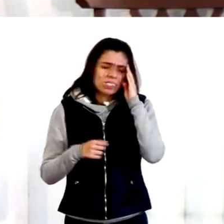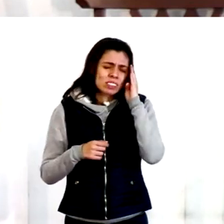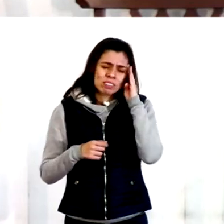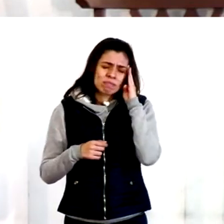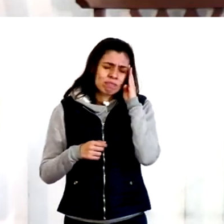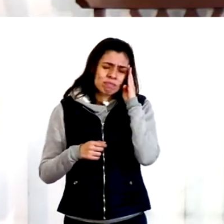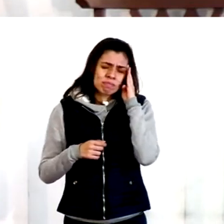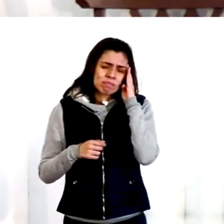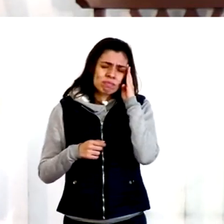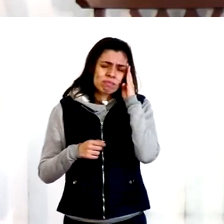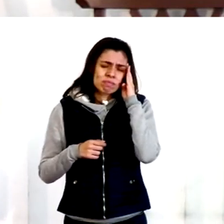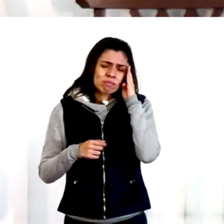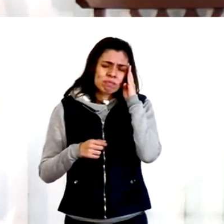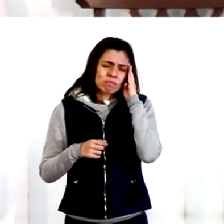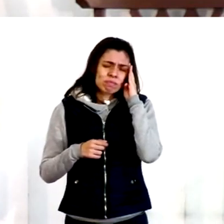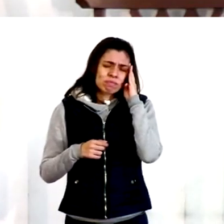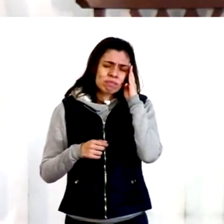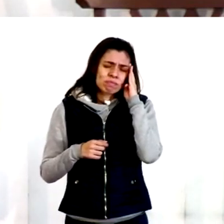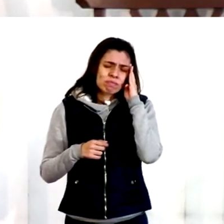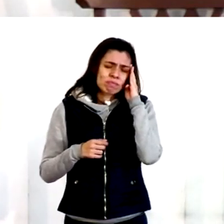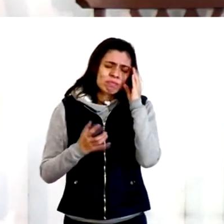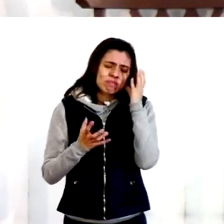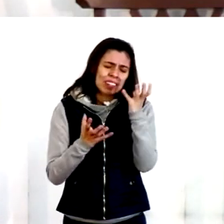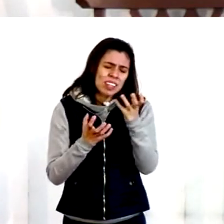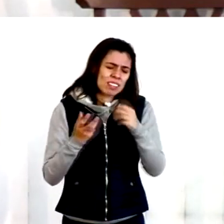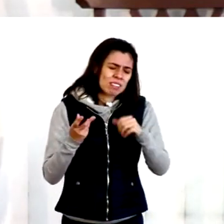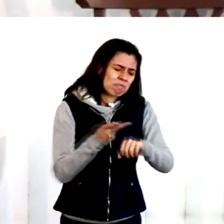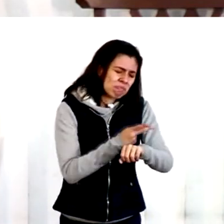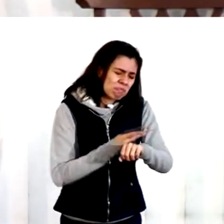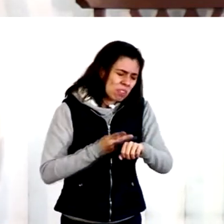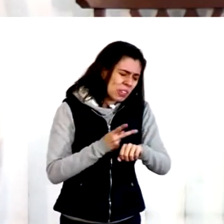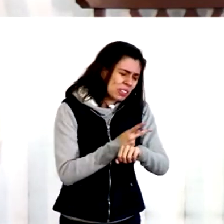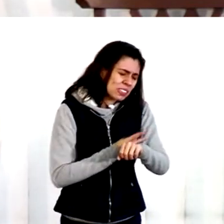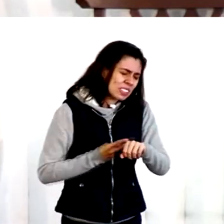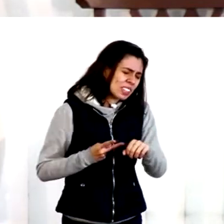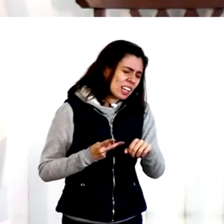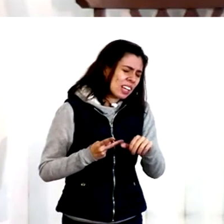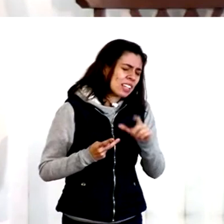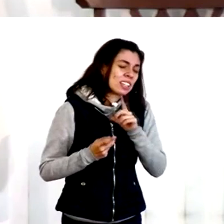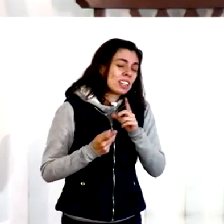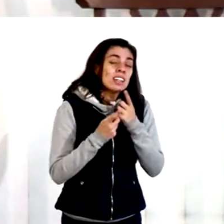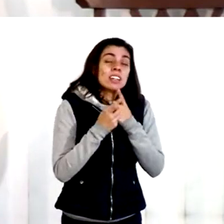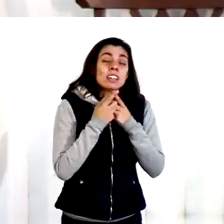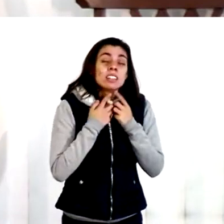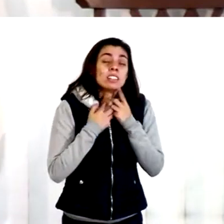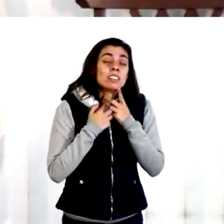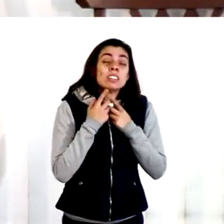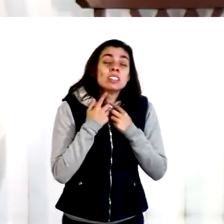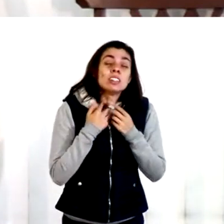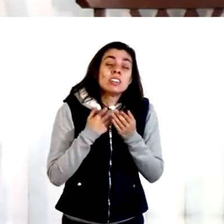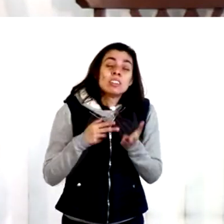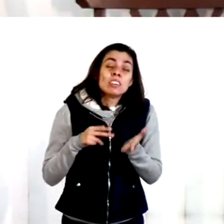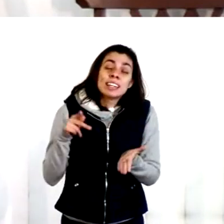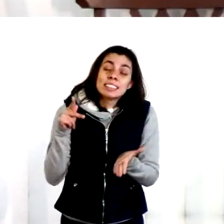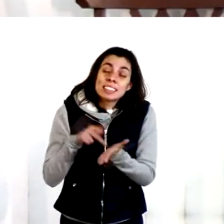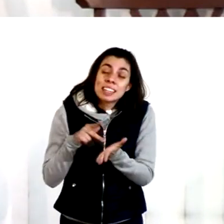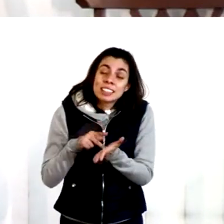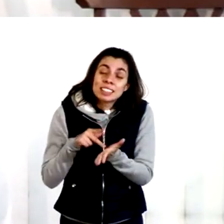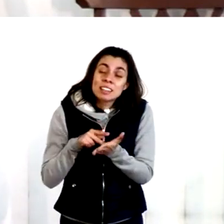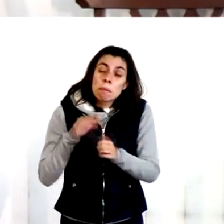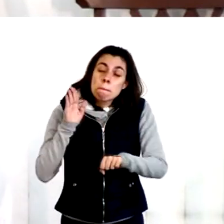a compreender, a buscar, a querer, a ansiar ardentemente as coisas do Senhor, mais do que os